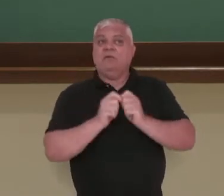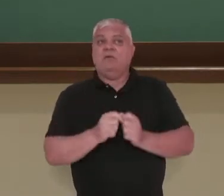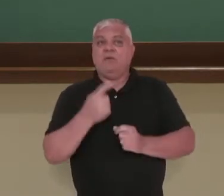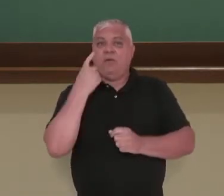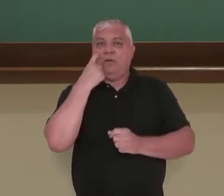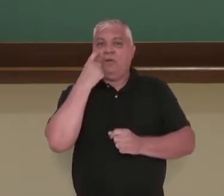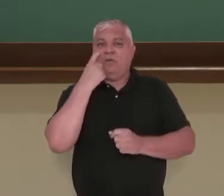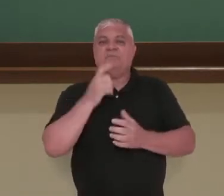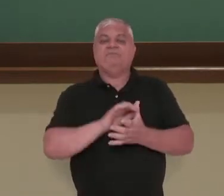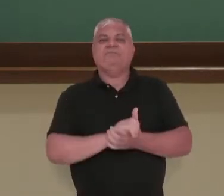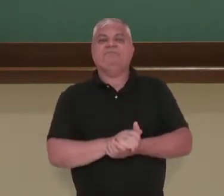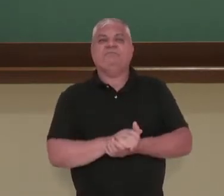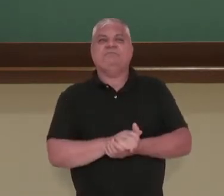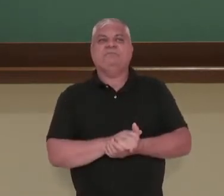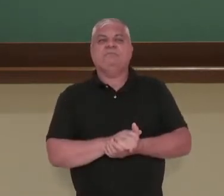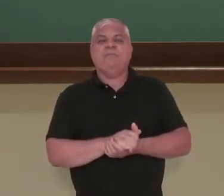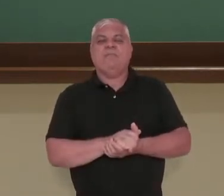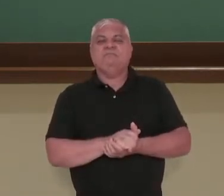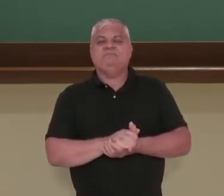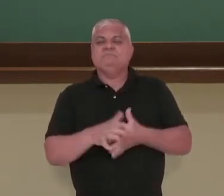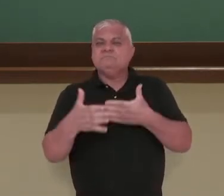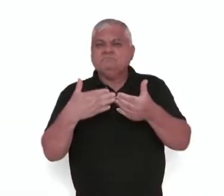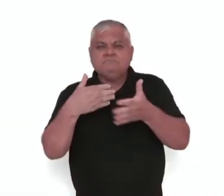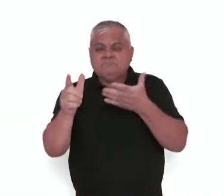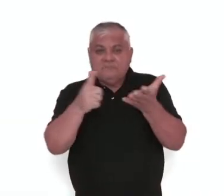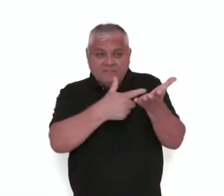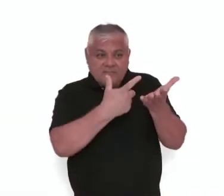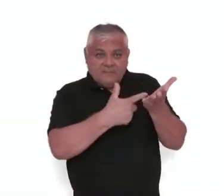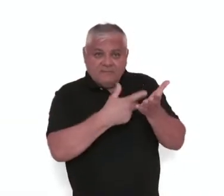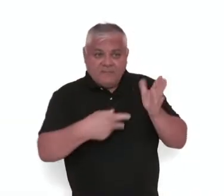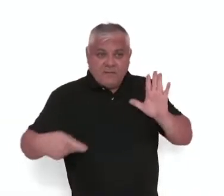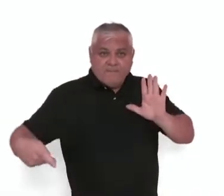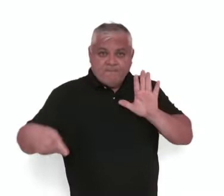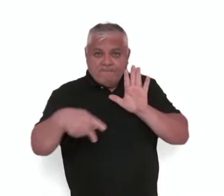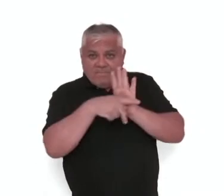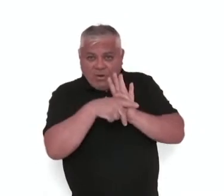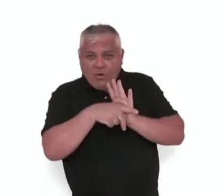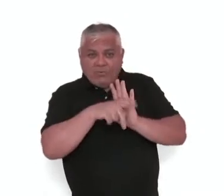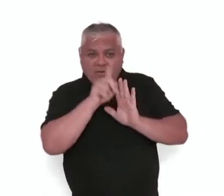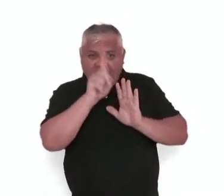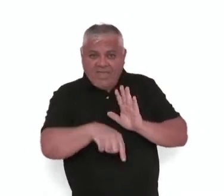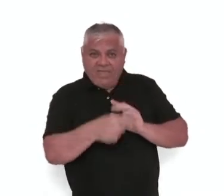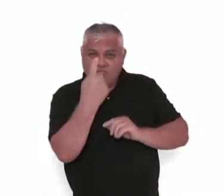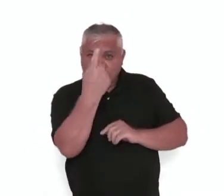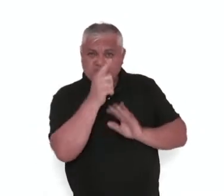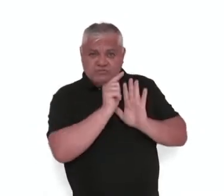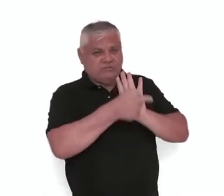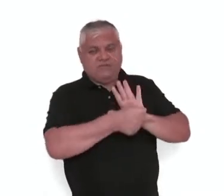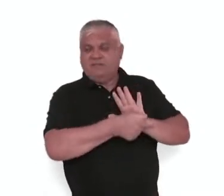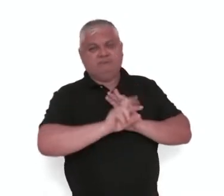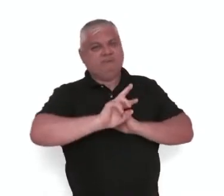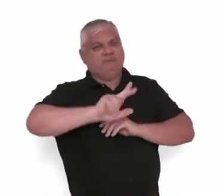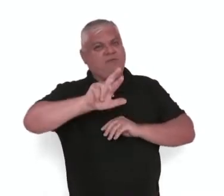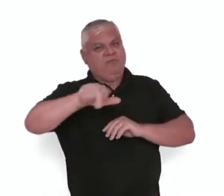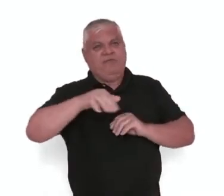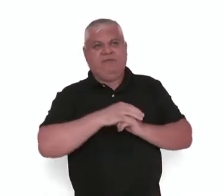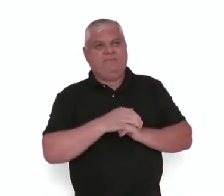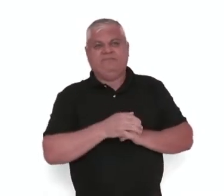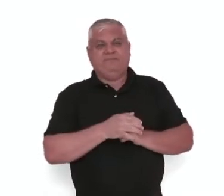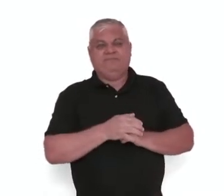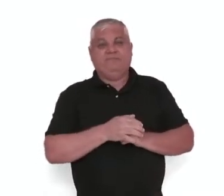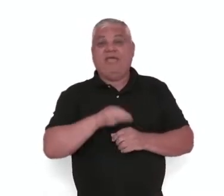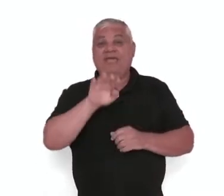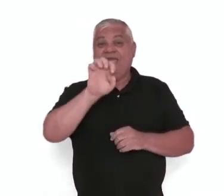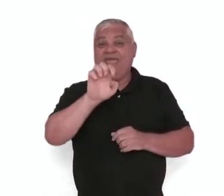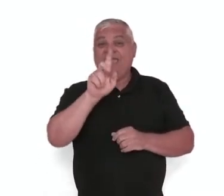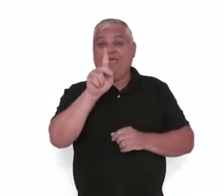tela. Nenhuma obra pertence inteira e absolutamente a um gênero. Uma epopeia, por exemplo,